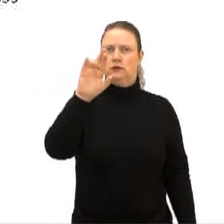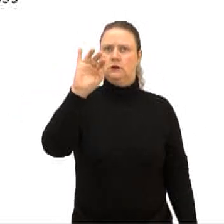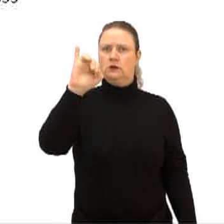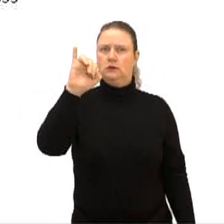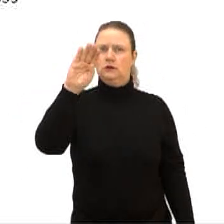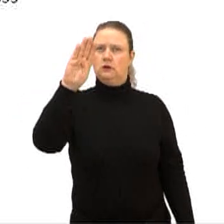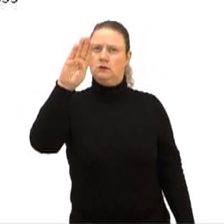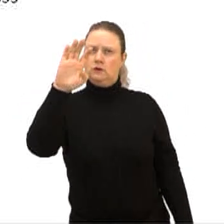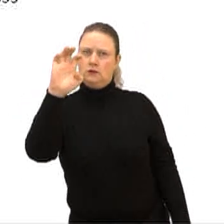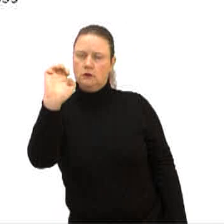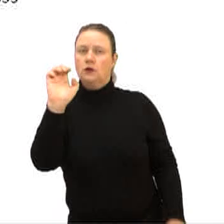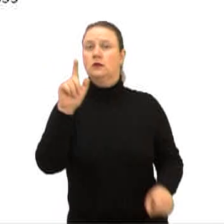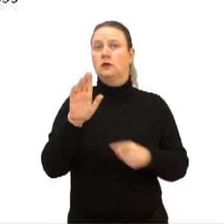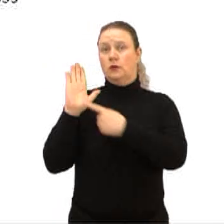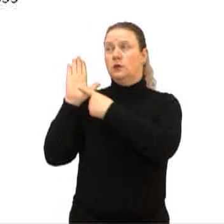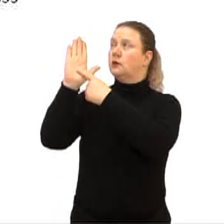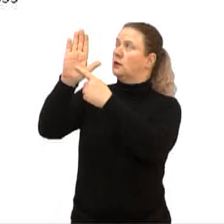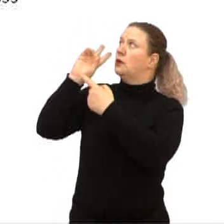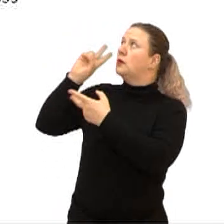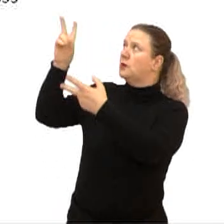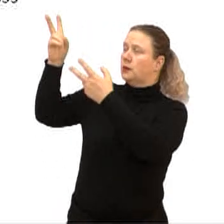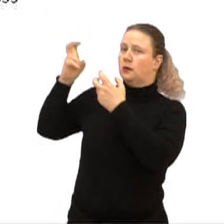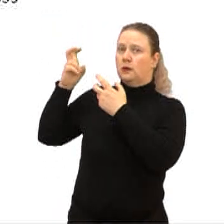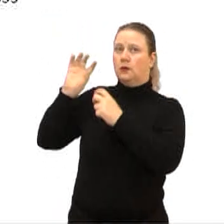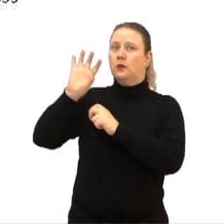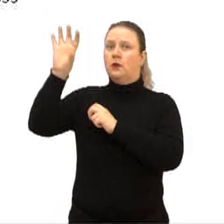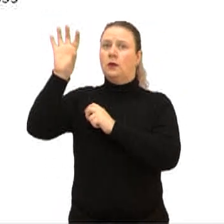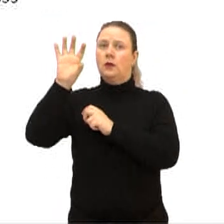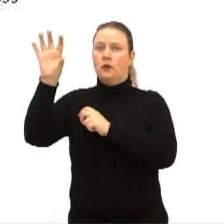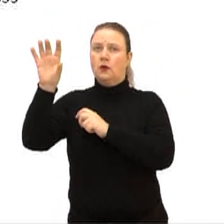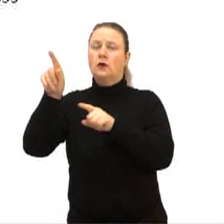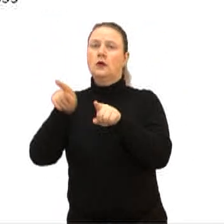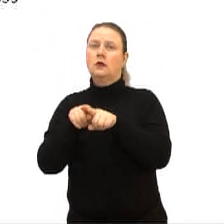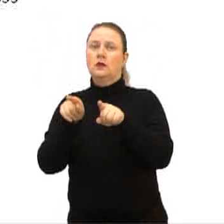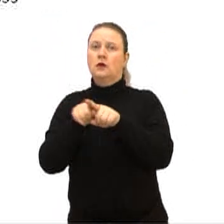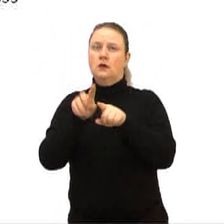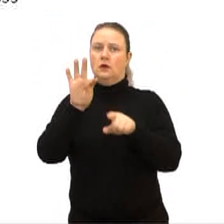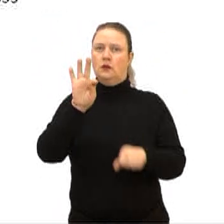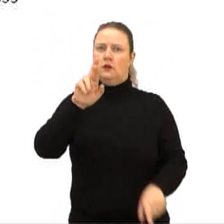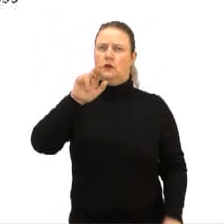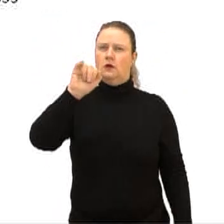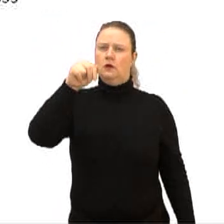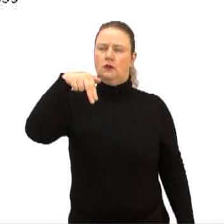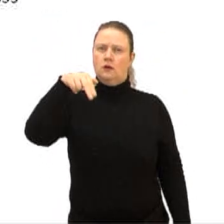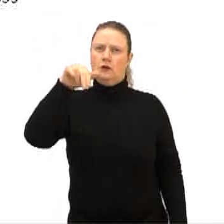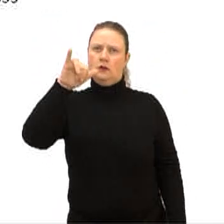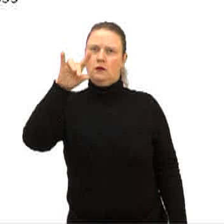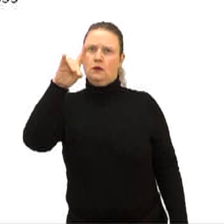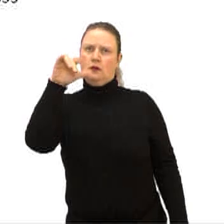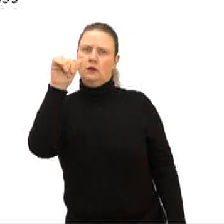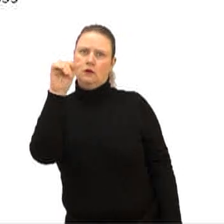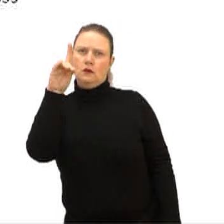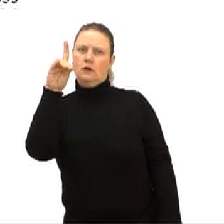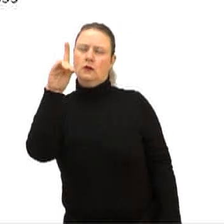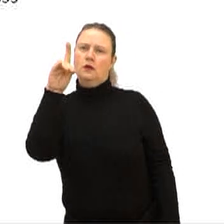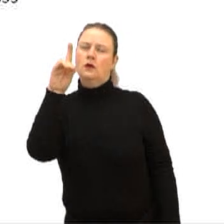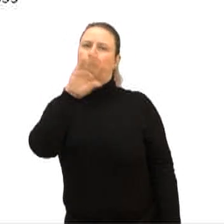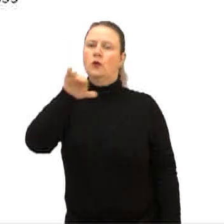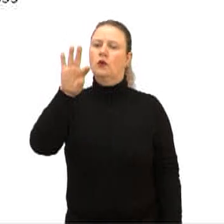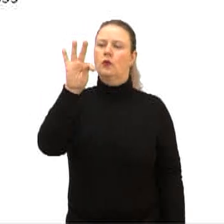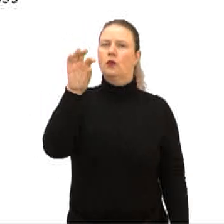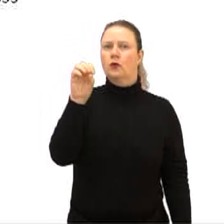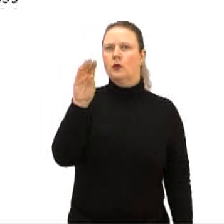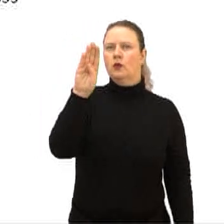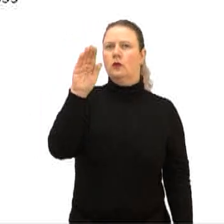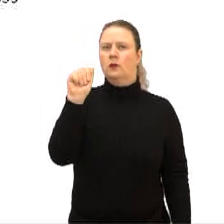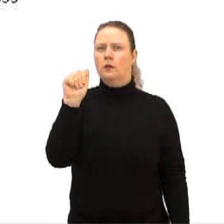outra região desse país, da ilha chamada Trinidad e Tobago. Logicamente, o aspecto turístico é muito grande e dentro